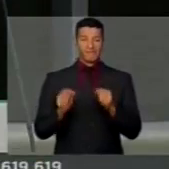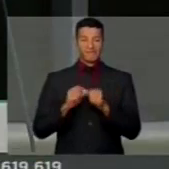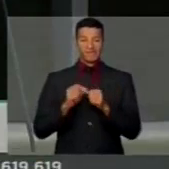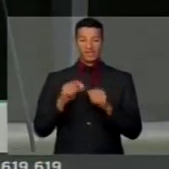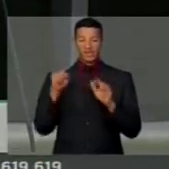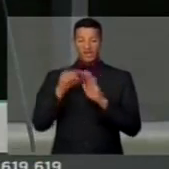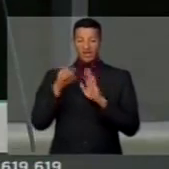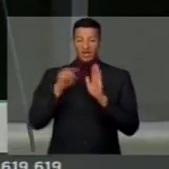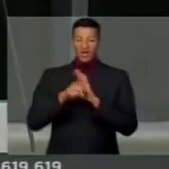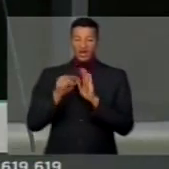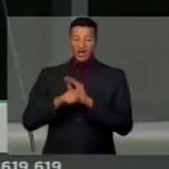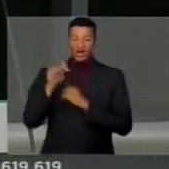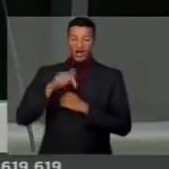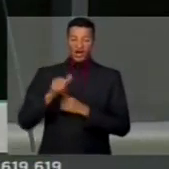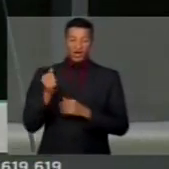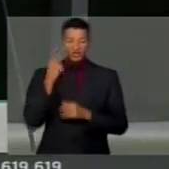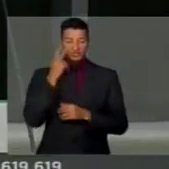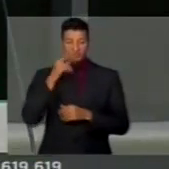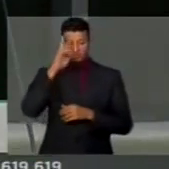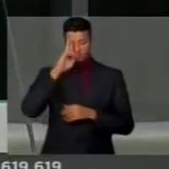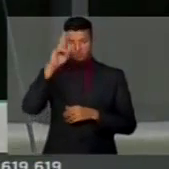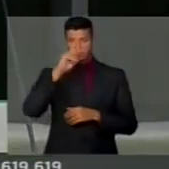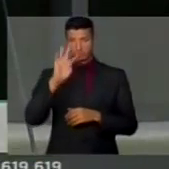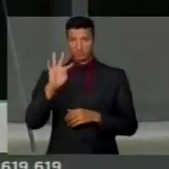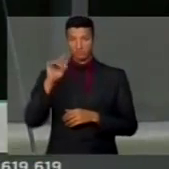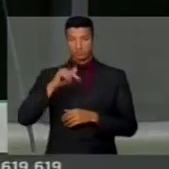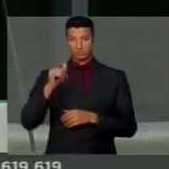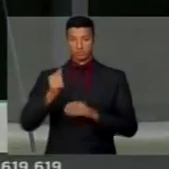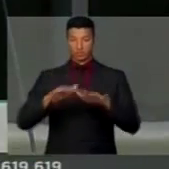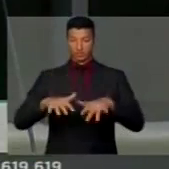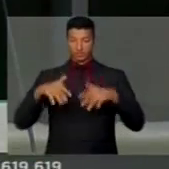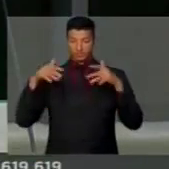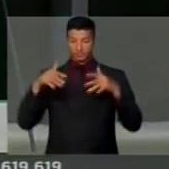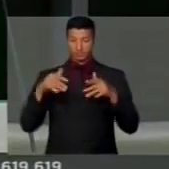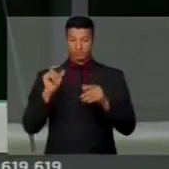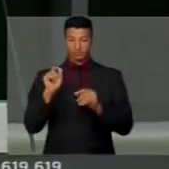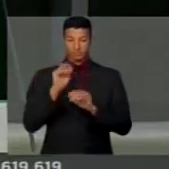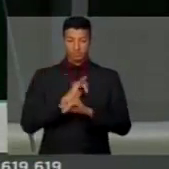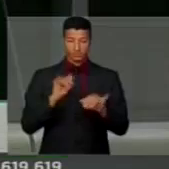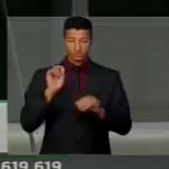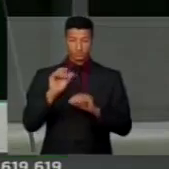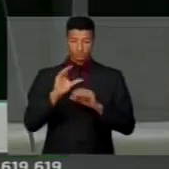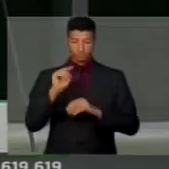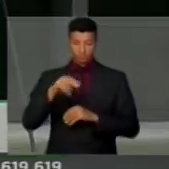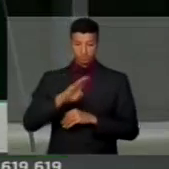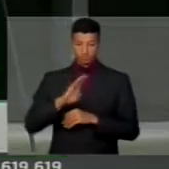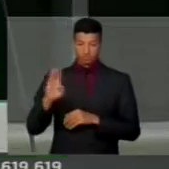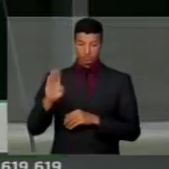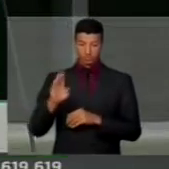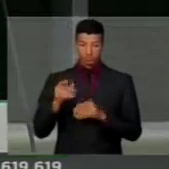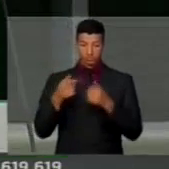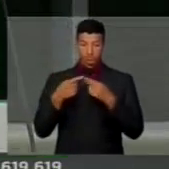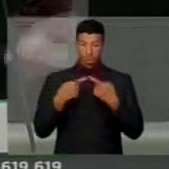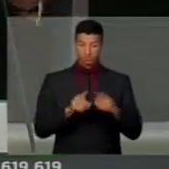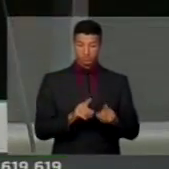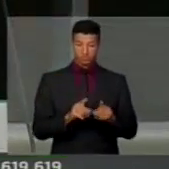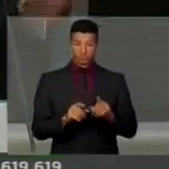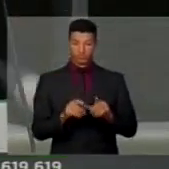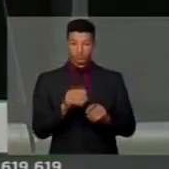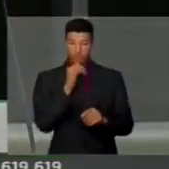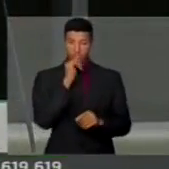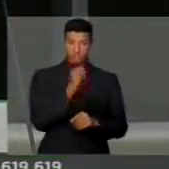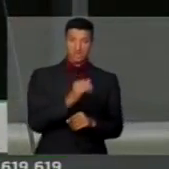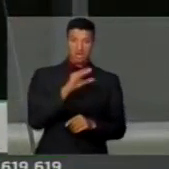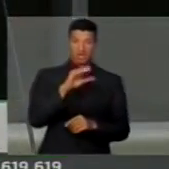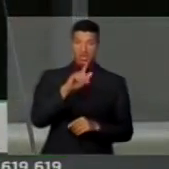um questionamento aqui ao líder do PT, aqui no plenário, porque ele dizia que a CNBB estava contra o dito